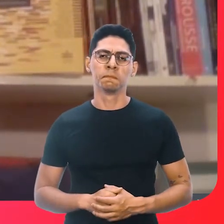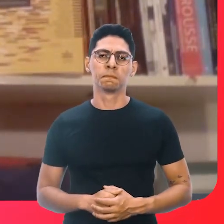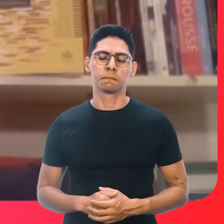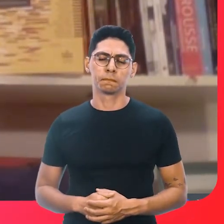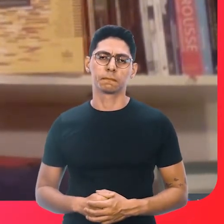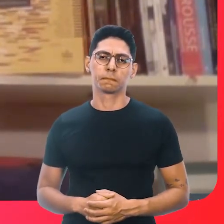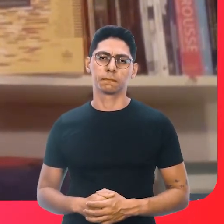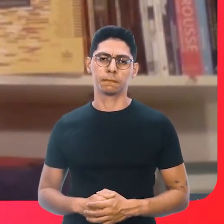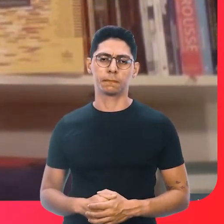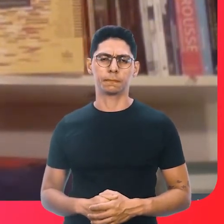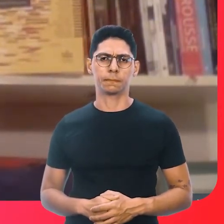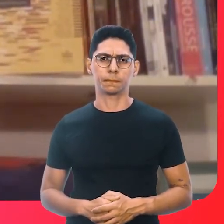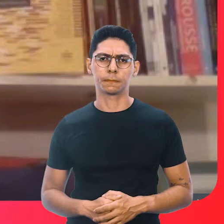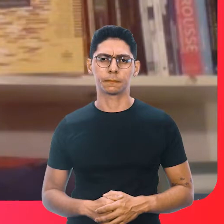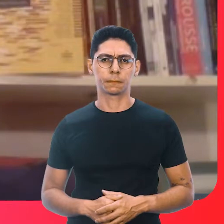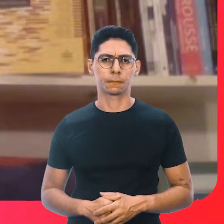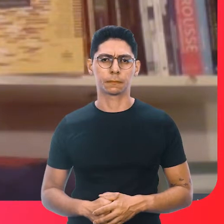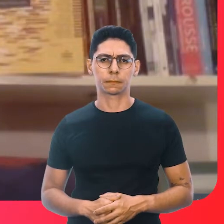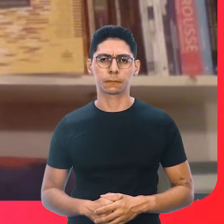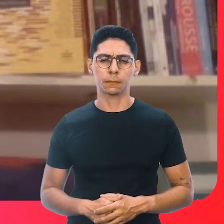a primeira